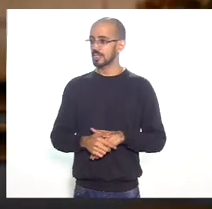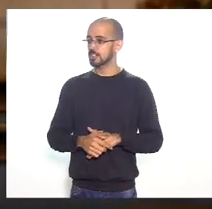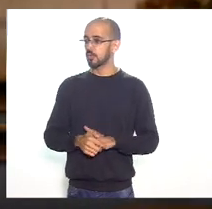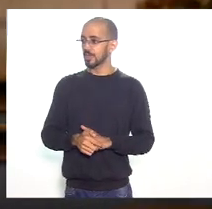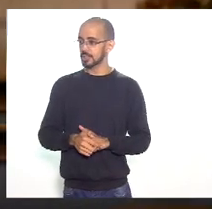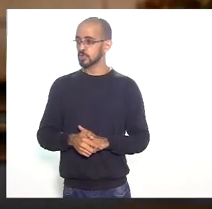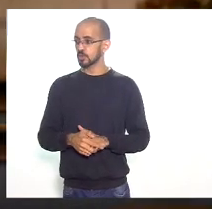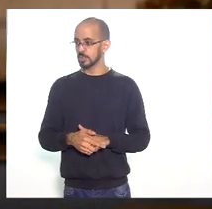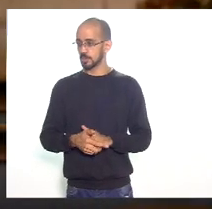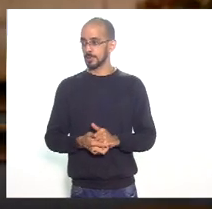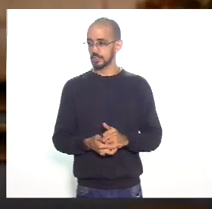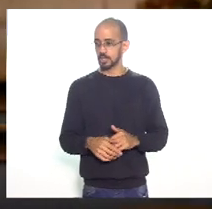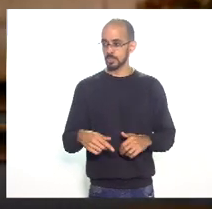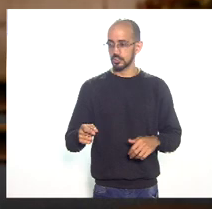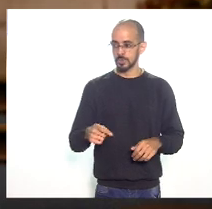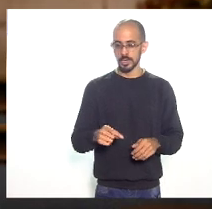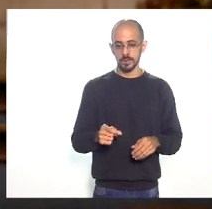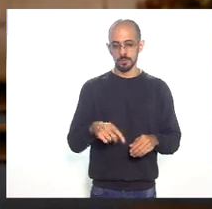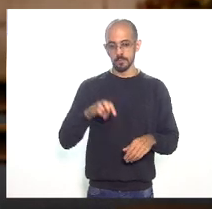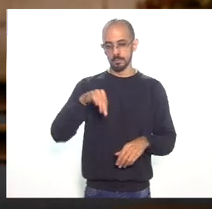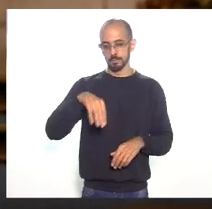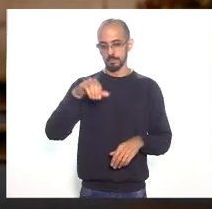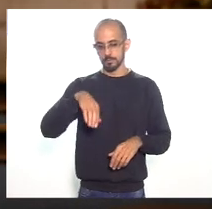Deputado Carlos Mink.